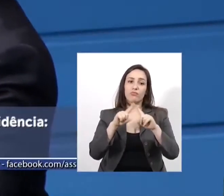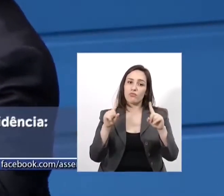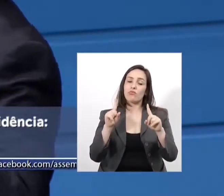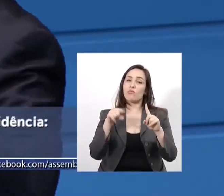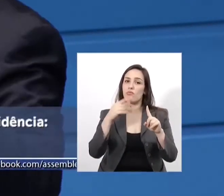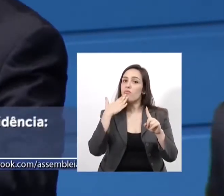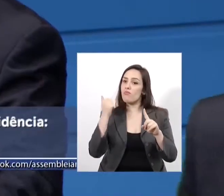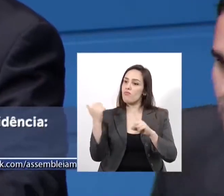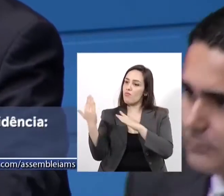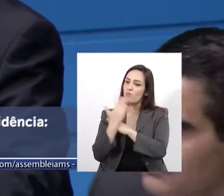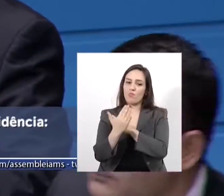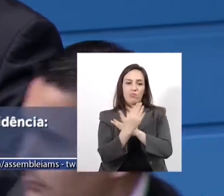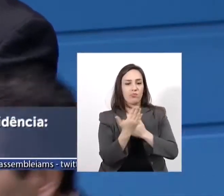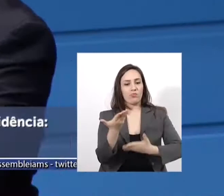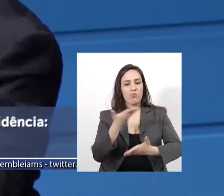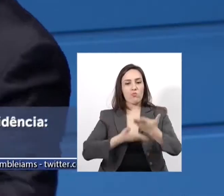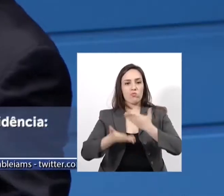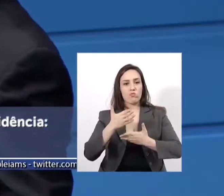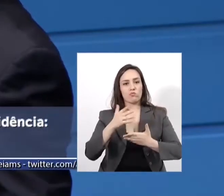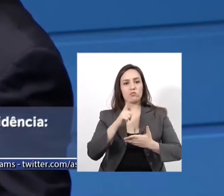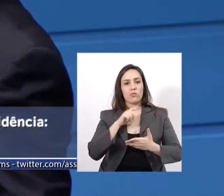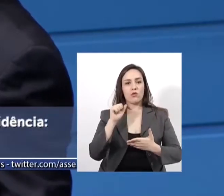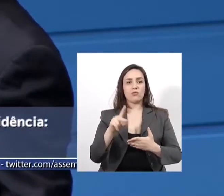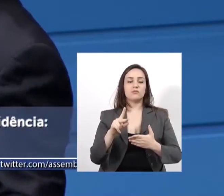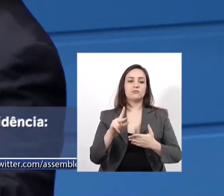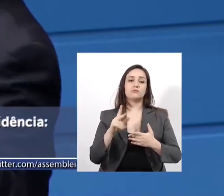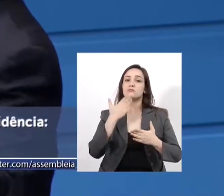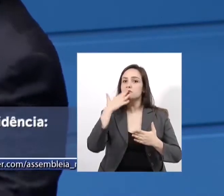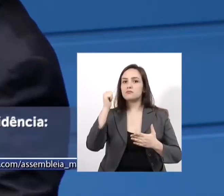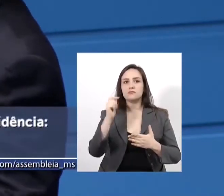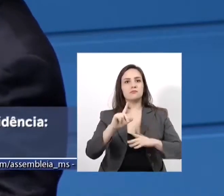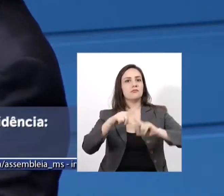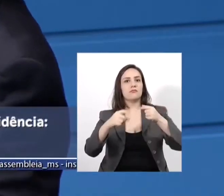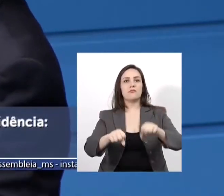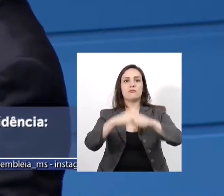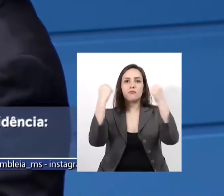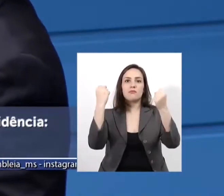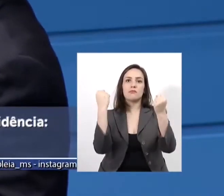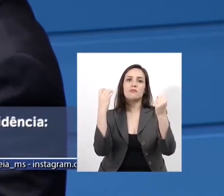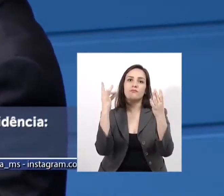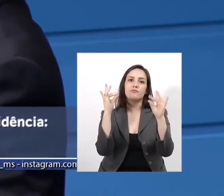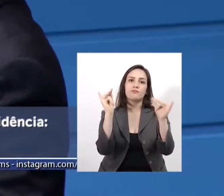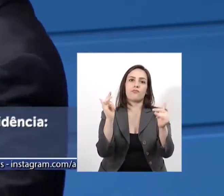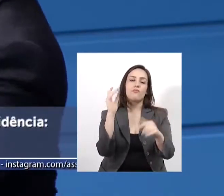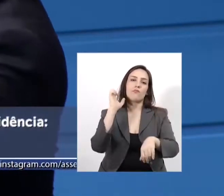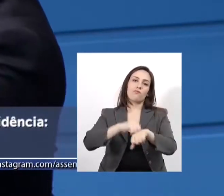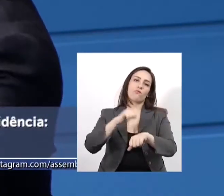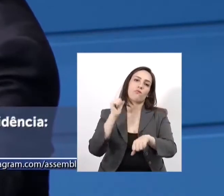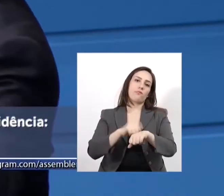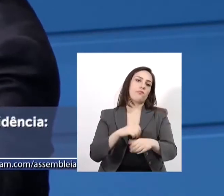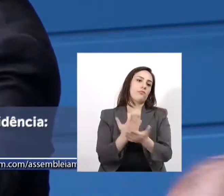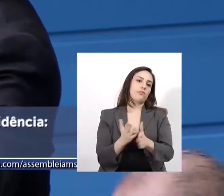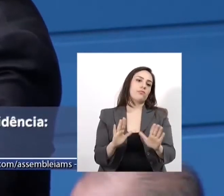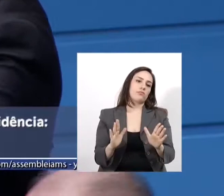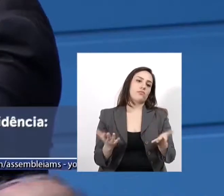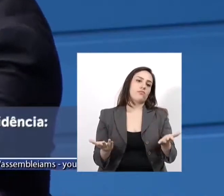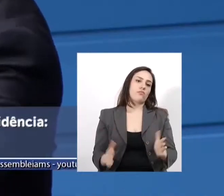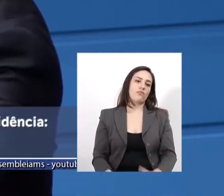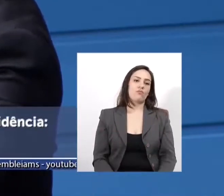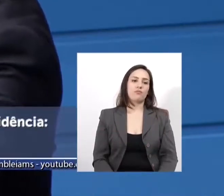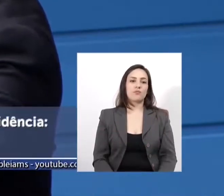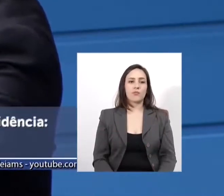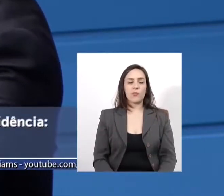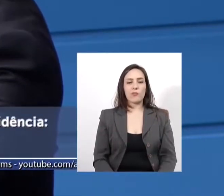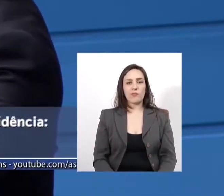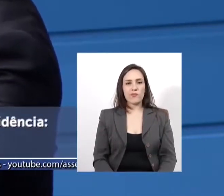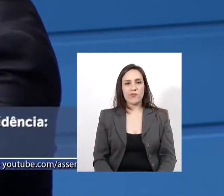a pagar a conta e ter aposentadoria do que acabar o sistema, e nós estávamos num caminho para quebrar o